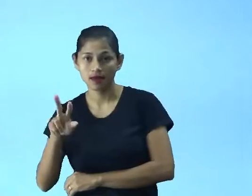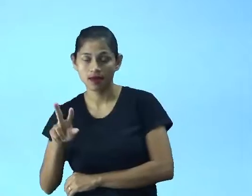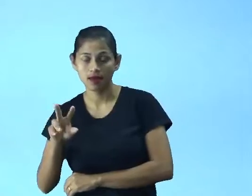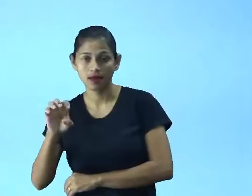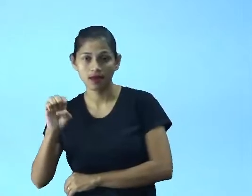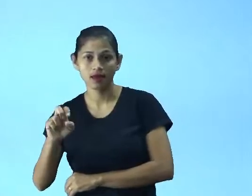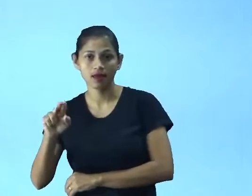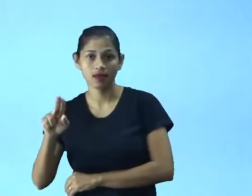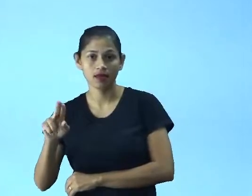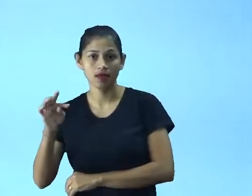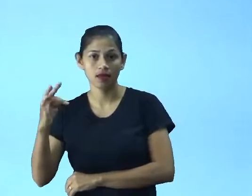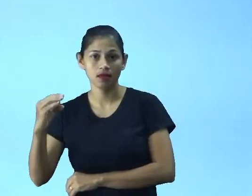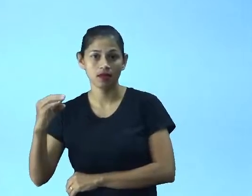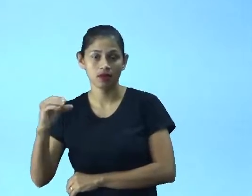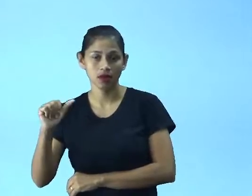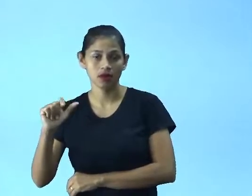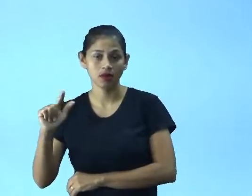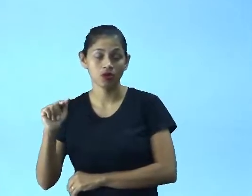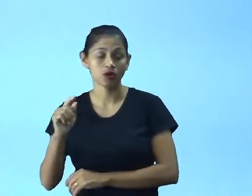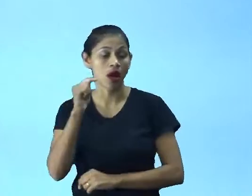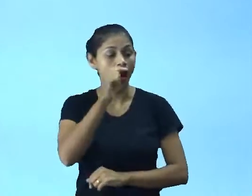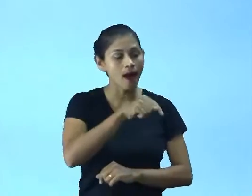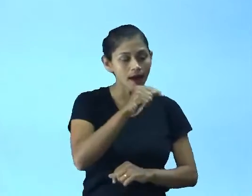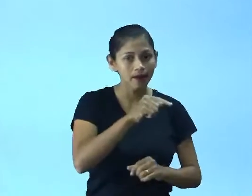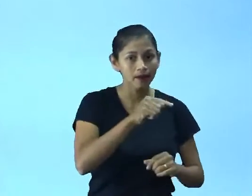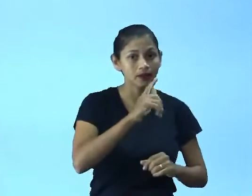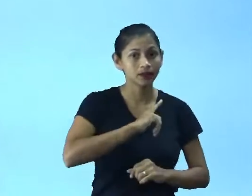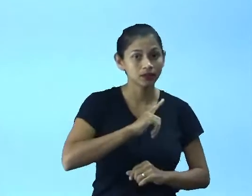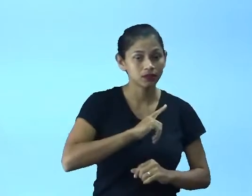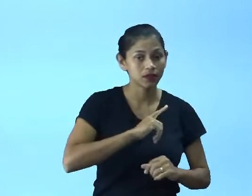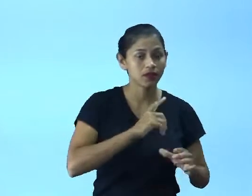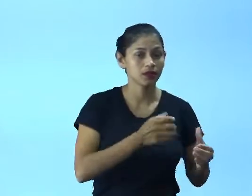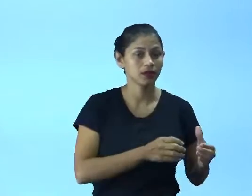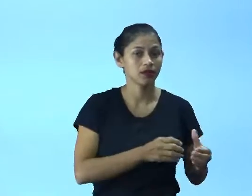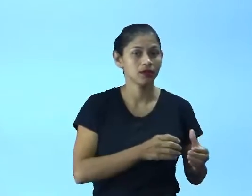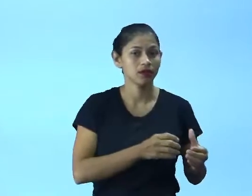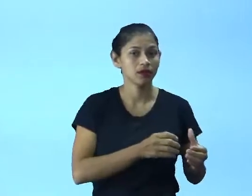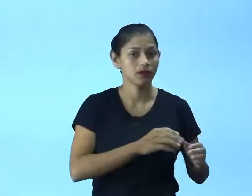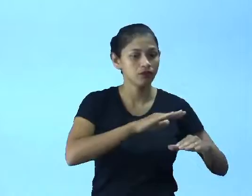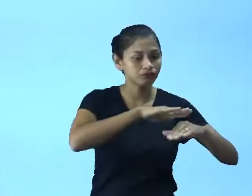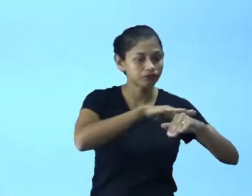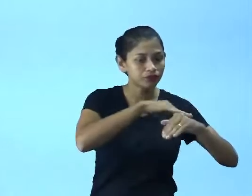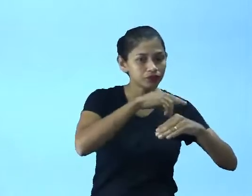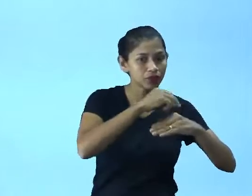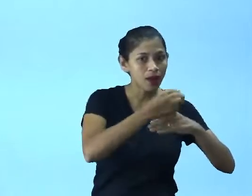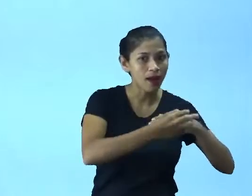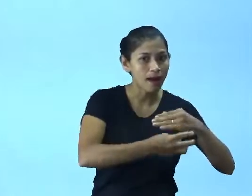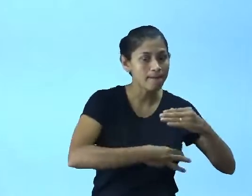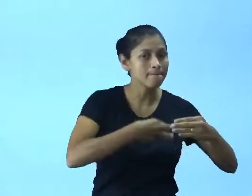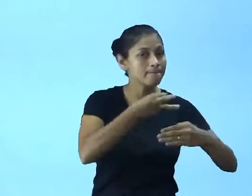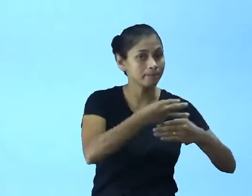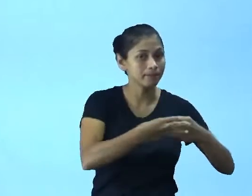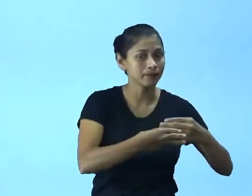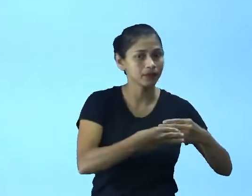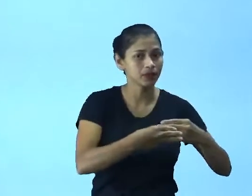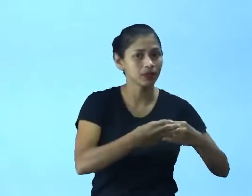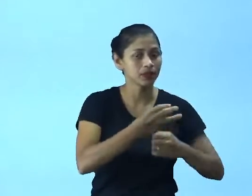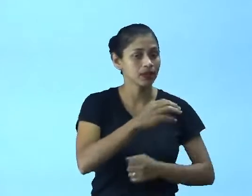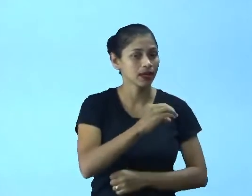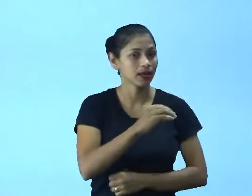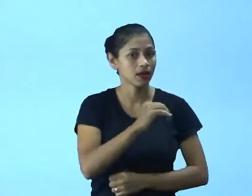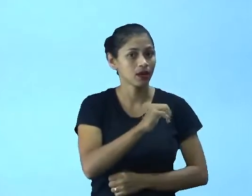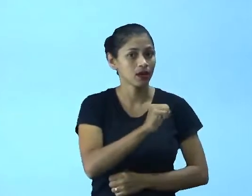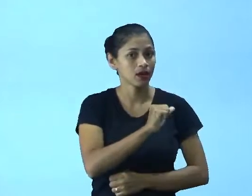Porque uma célula procarionte, ela não tem a sua membrana chamada de carioteca. Já a